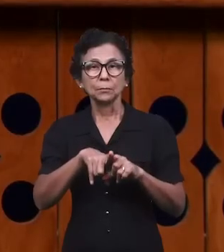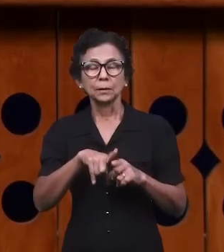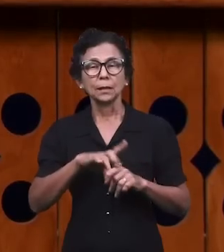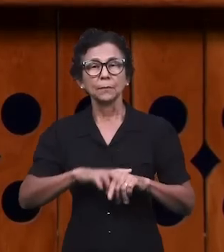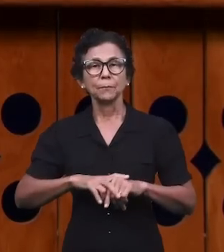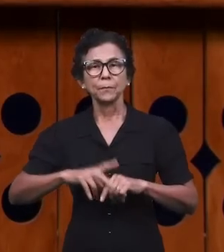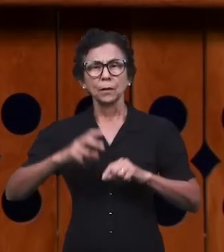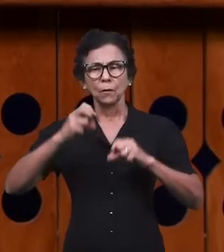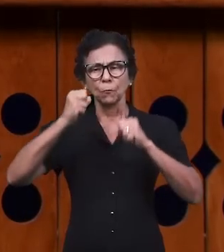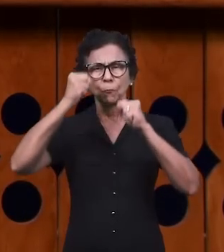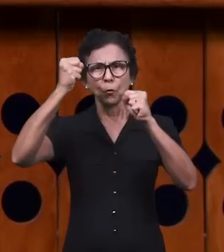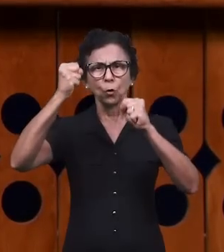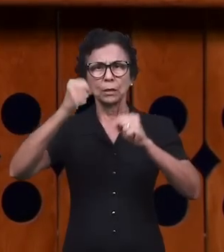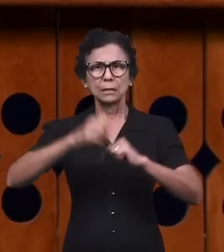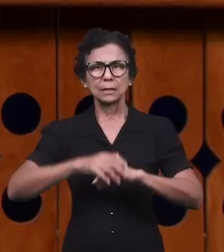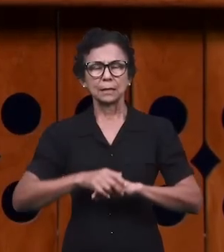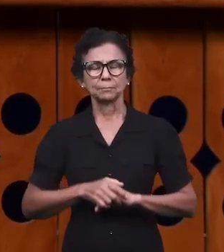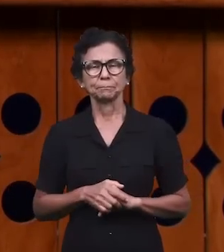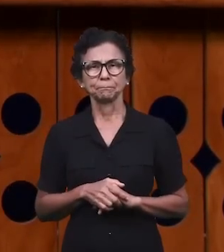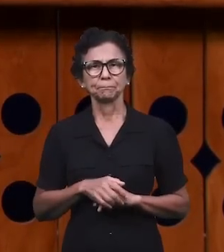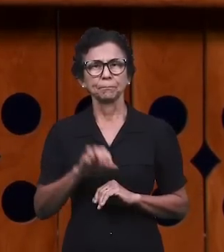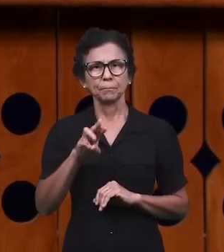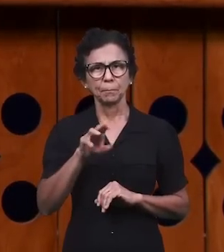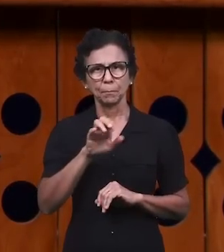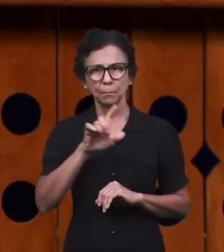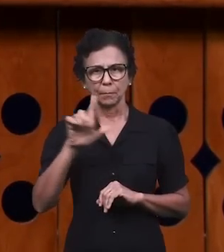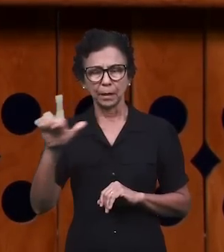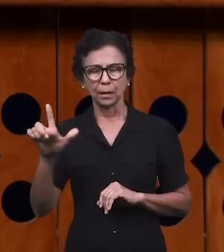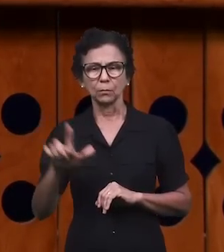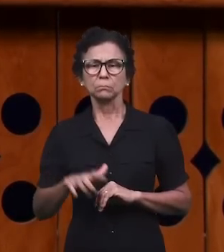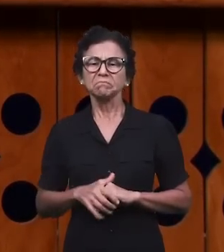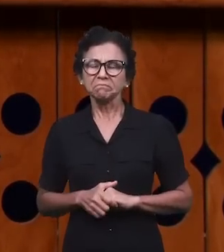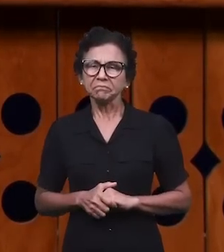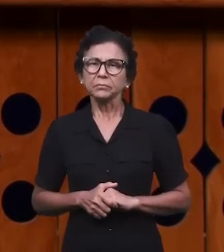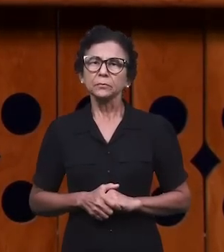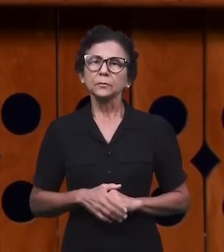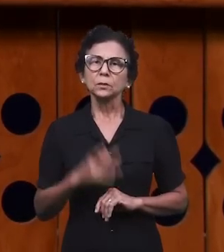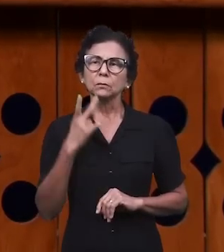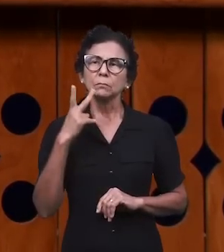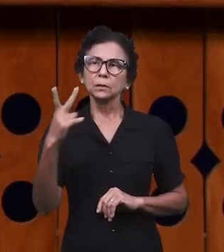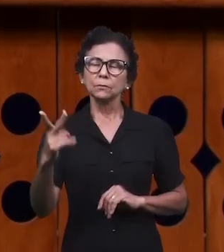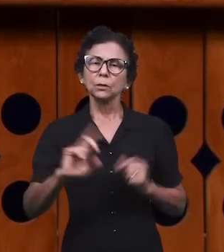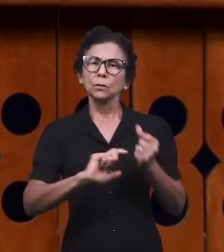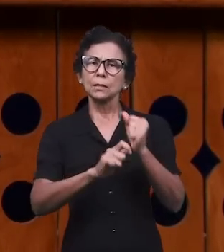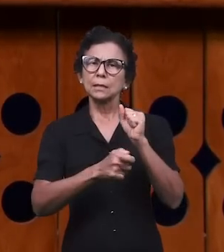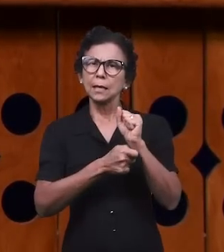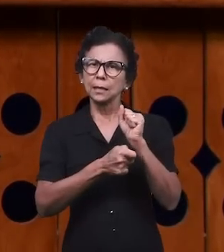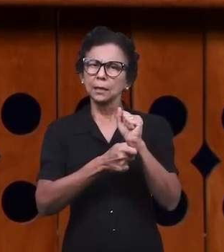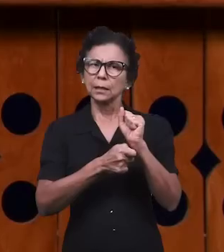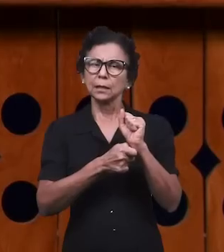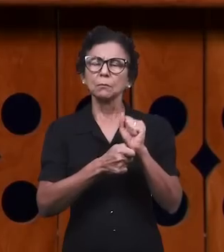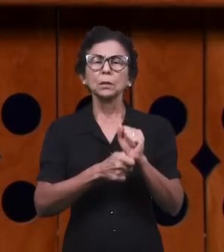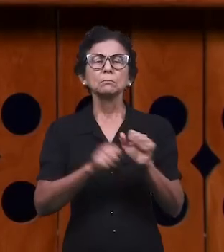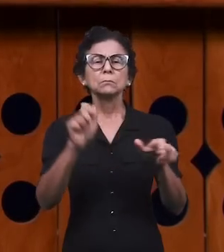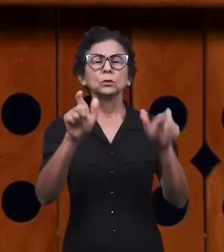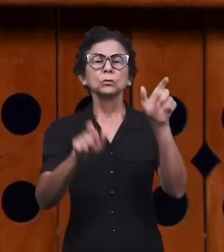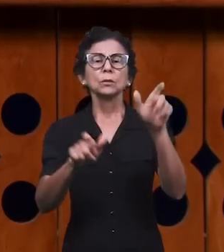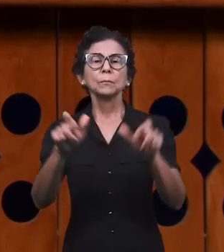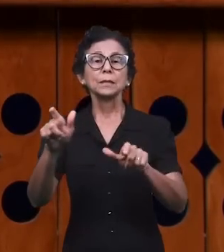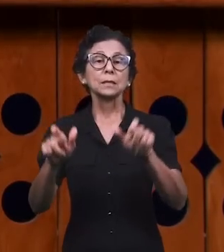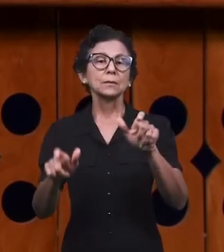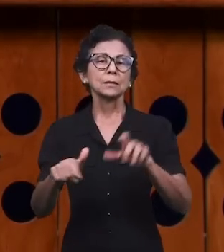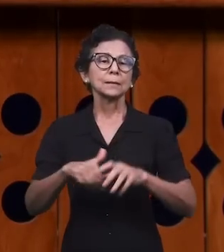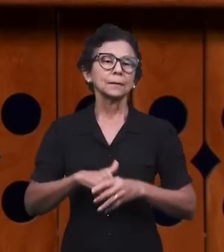fez naquela hora, as pessoas que estavam ali, os filisteus, os sábios, os maiorais que estavam ali, que queriam um